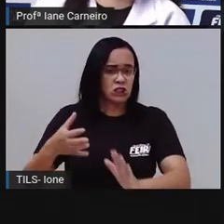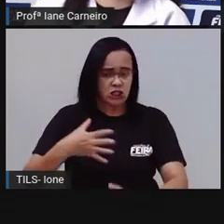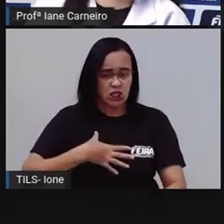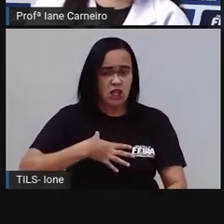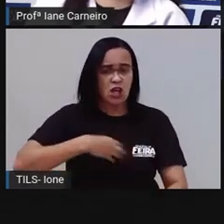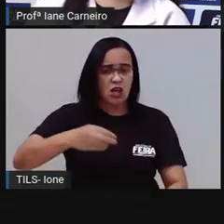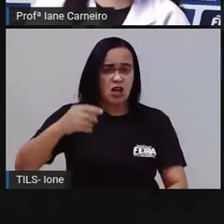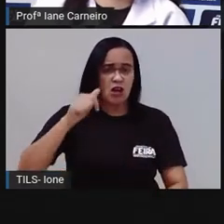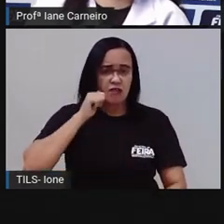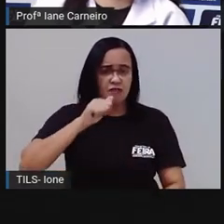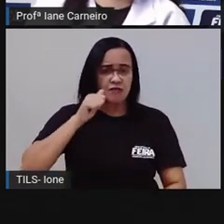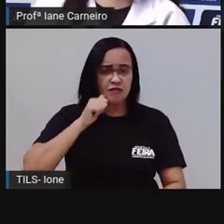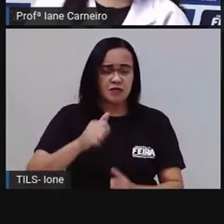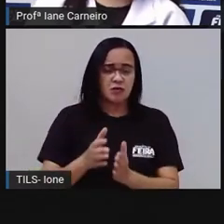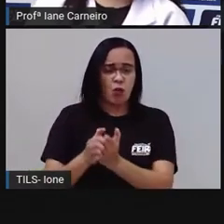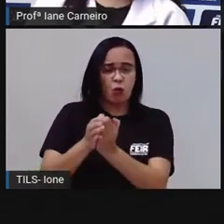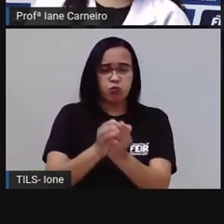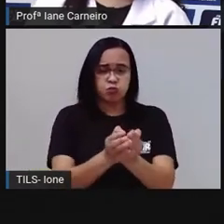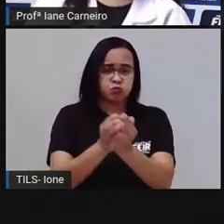mar?